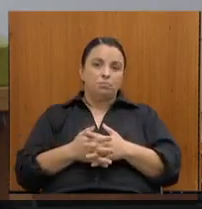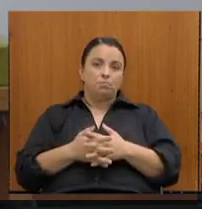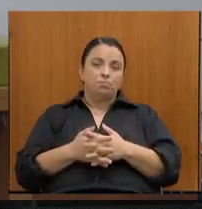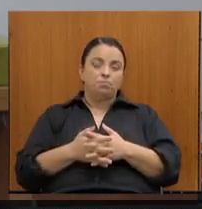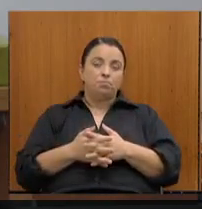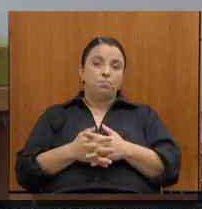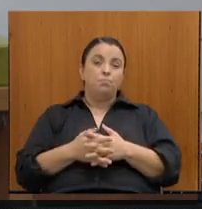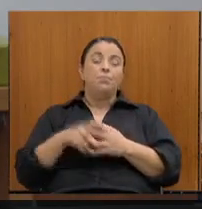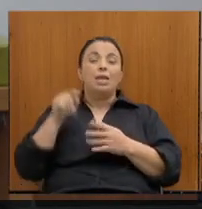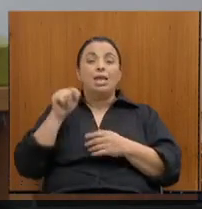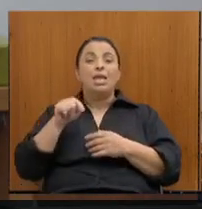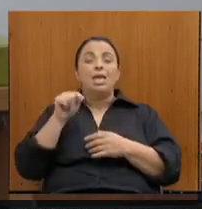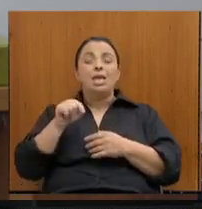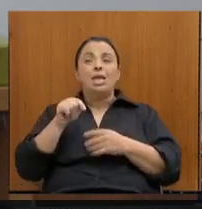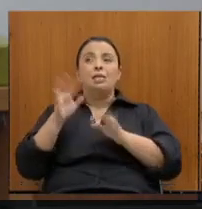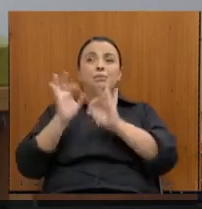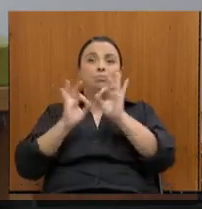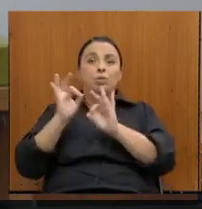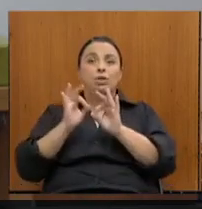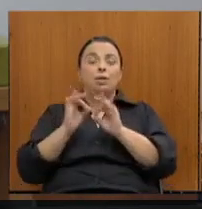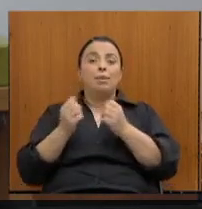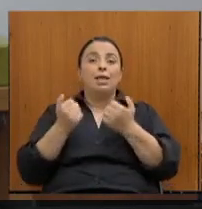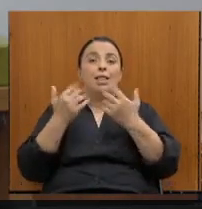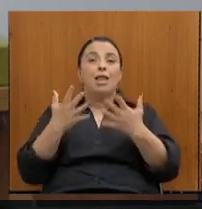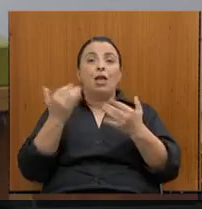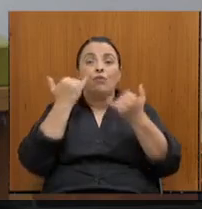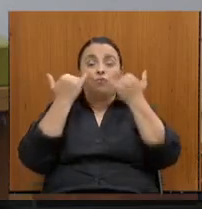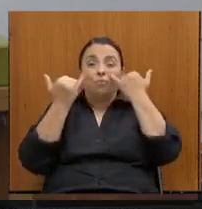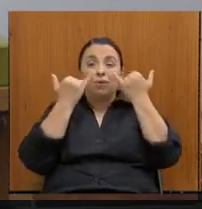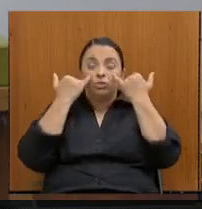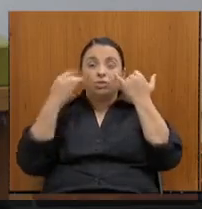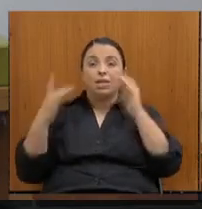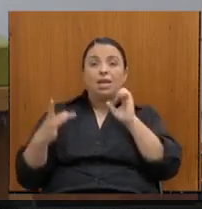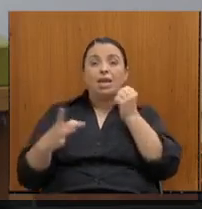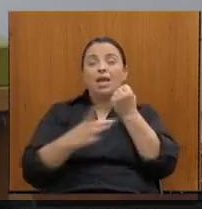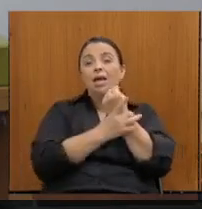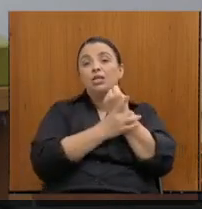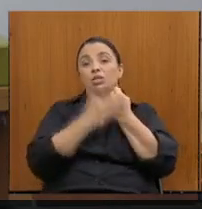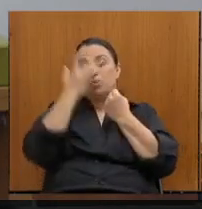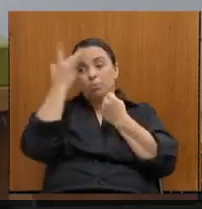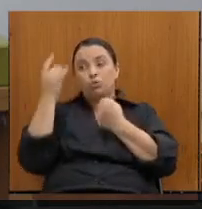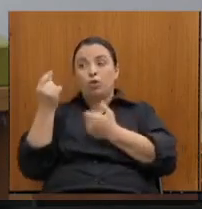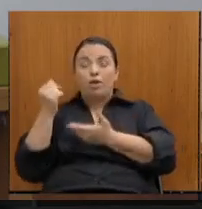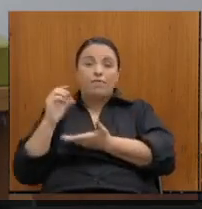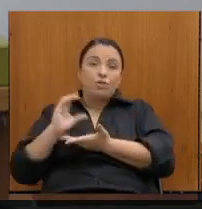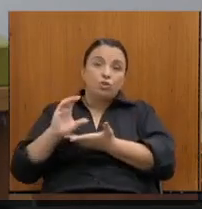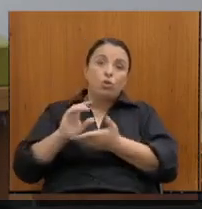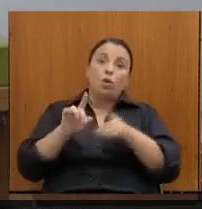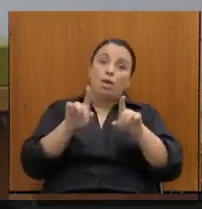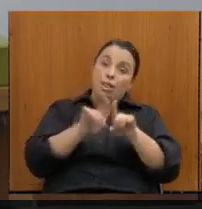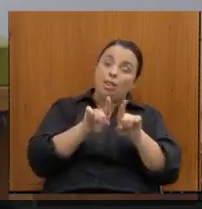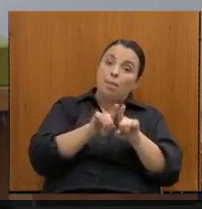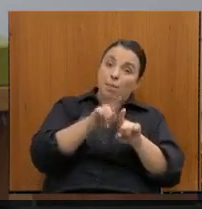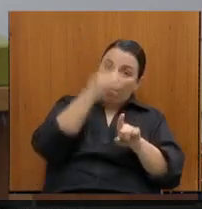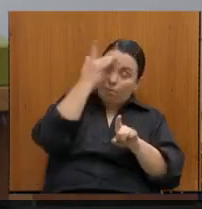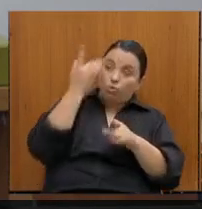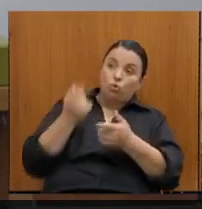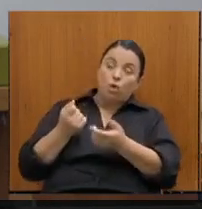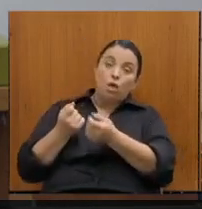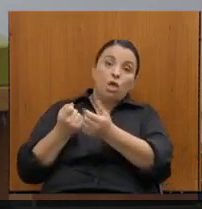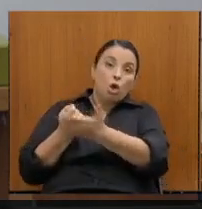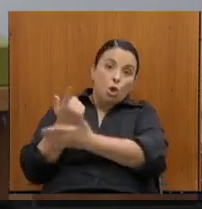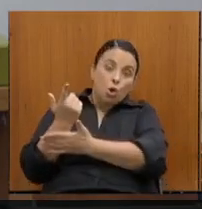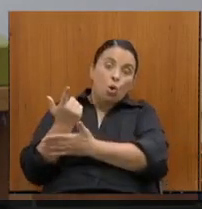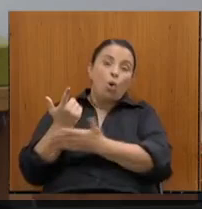a as informações que estariam garantia para investidores e consumidores Eu daria a garantia